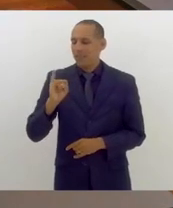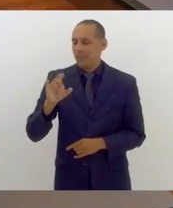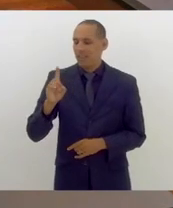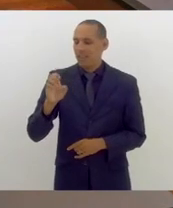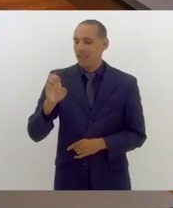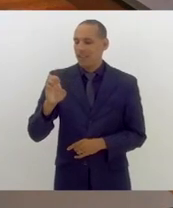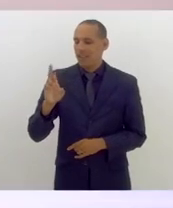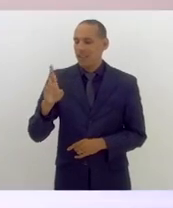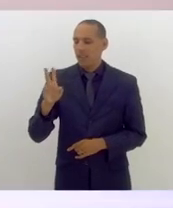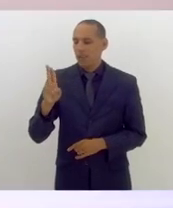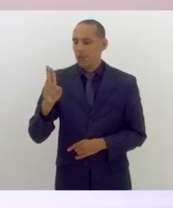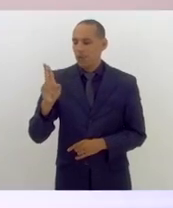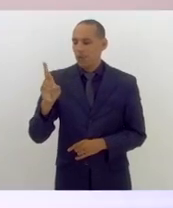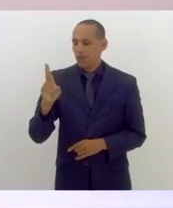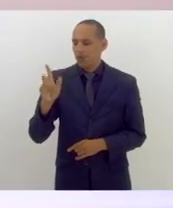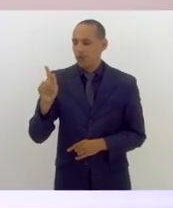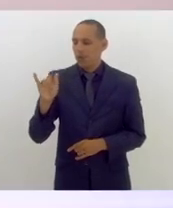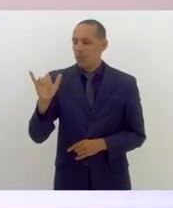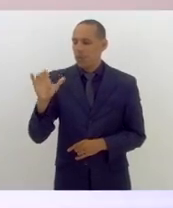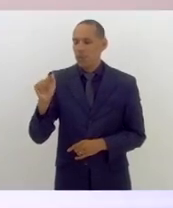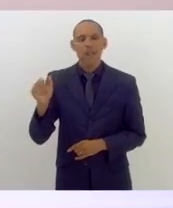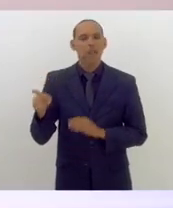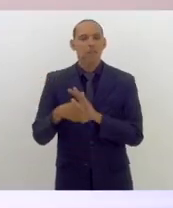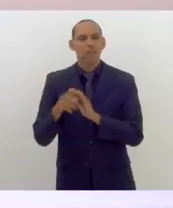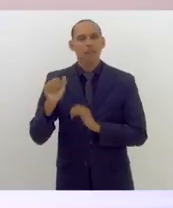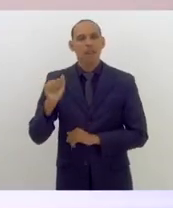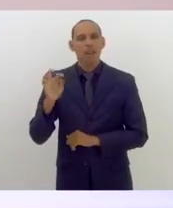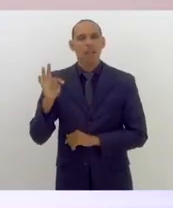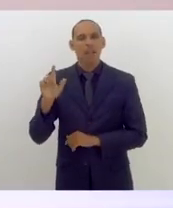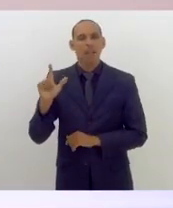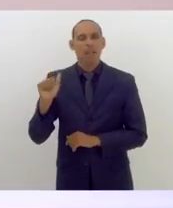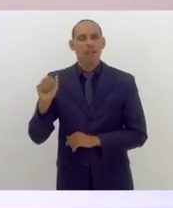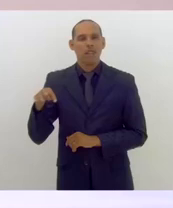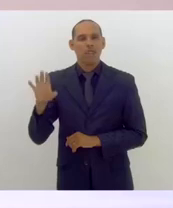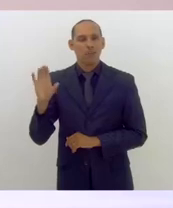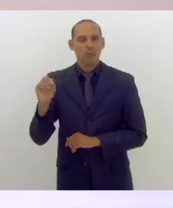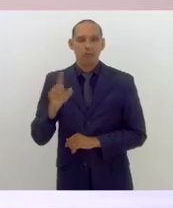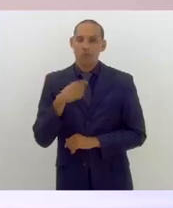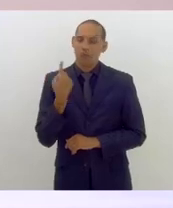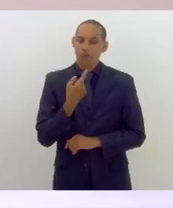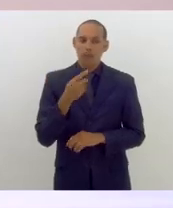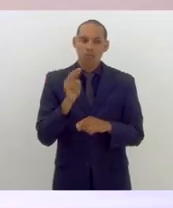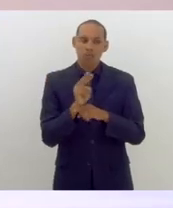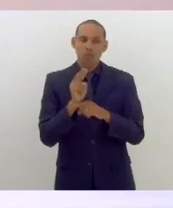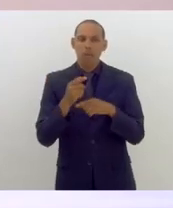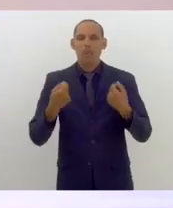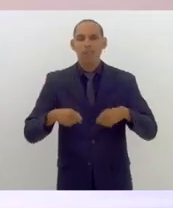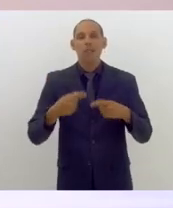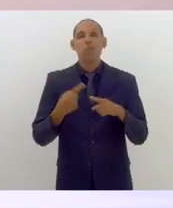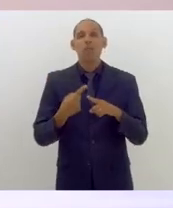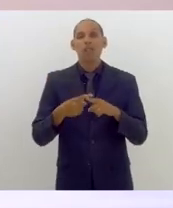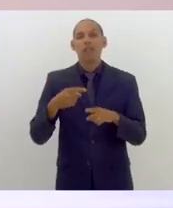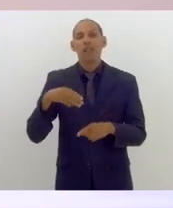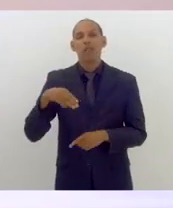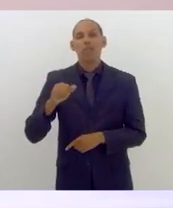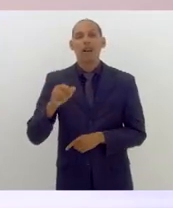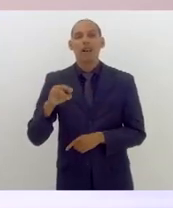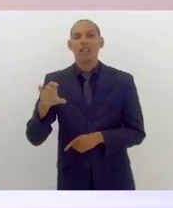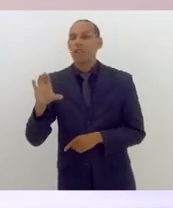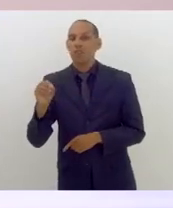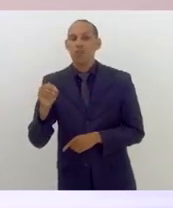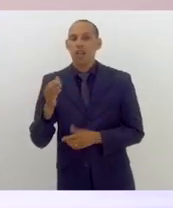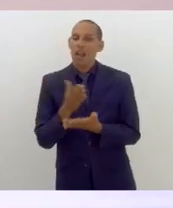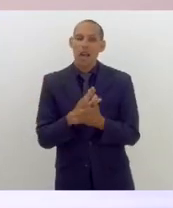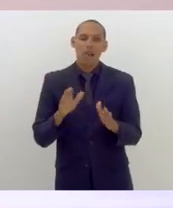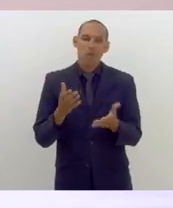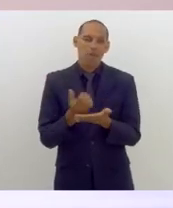que continuar vigilante e eu Solicito que vocês enquanto o pescado até porque as marisqueira não tem mais como pegar marisco não tem nada não